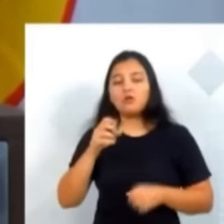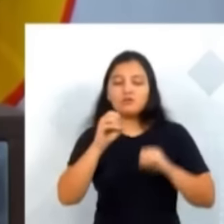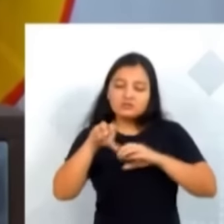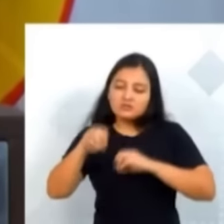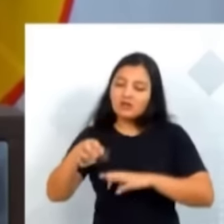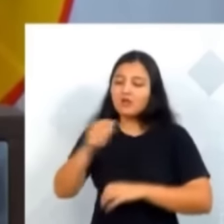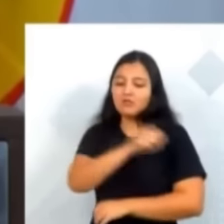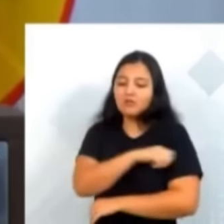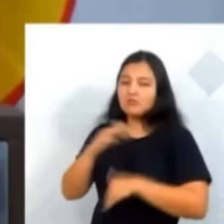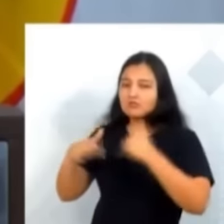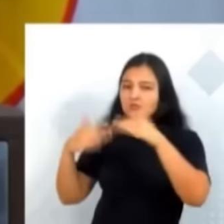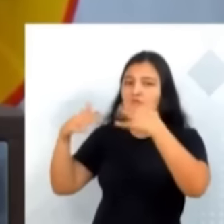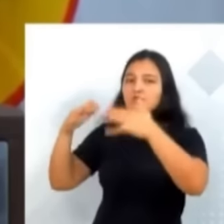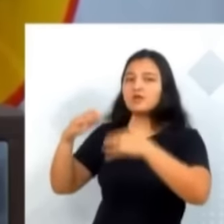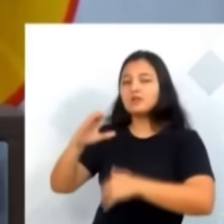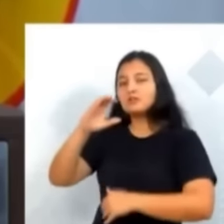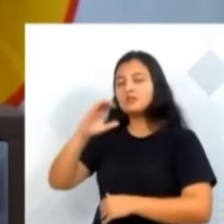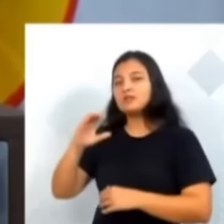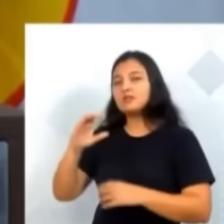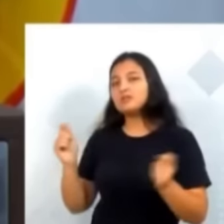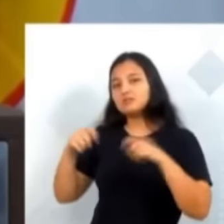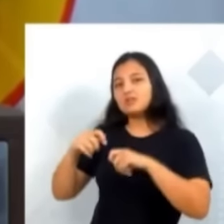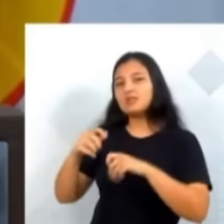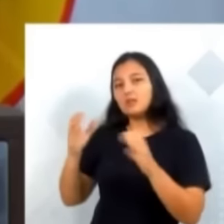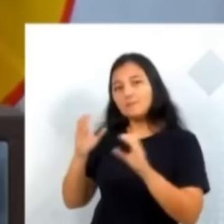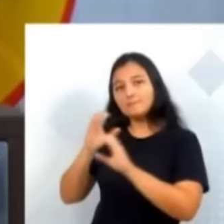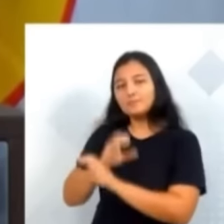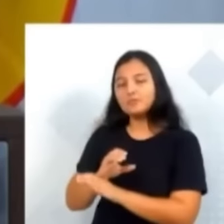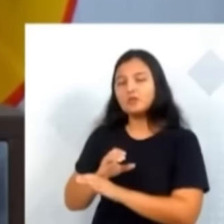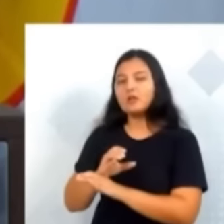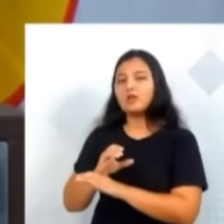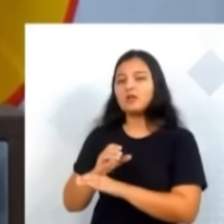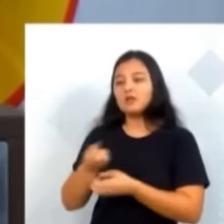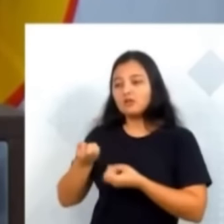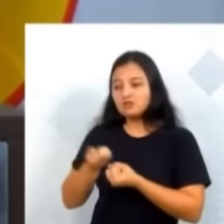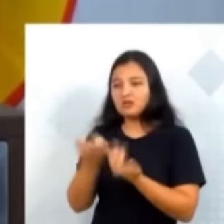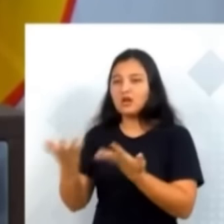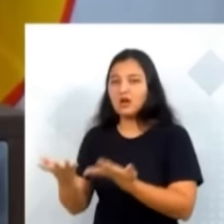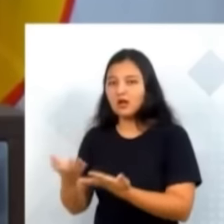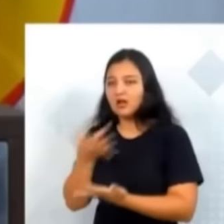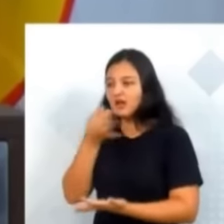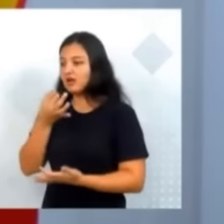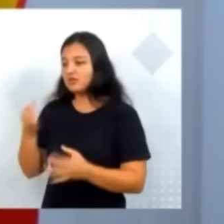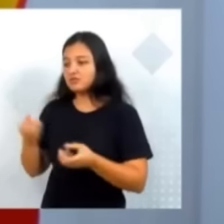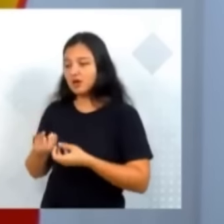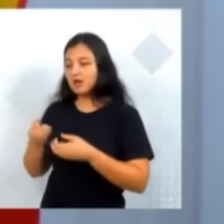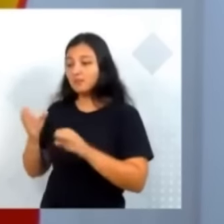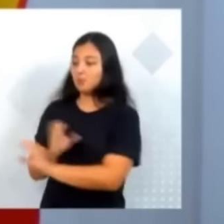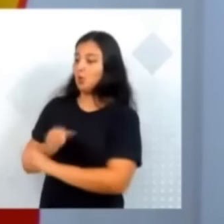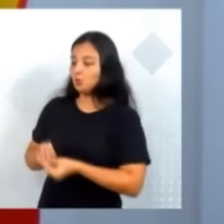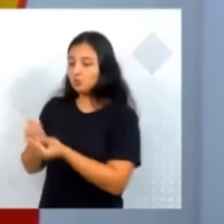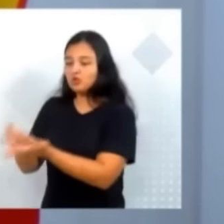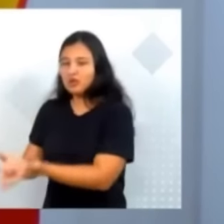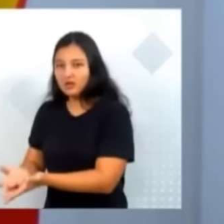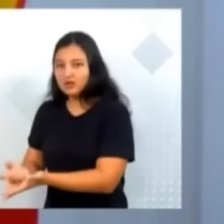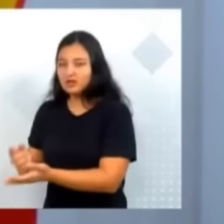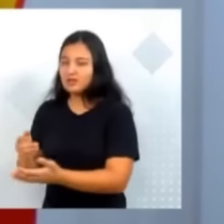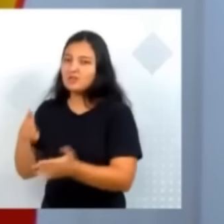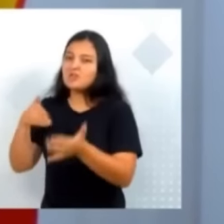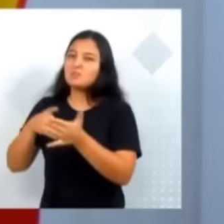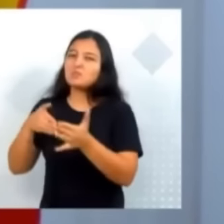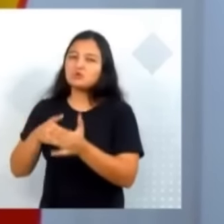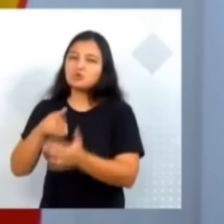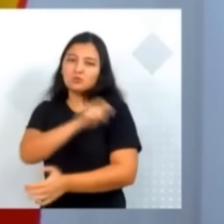ou desenvolver uma cidadania plena, na verdade, estão falando em entregar a crítica pronta e impedir o aluno de